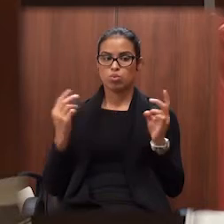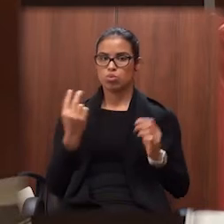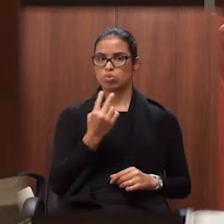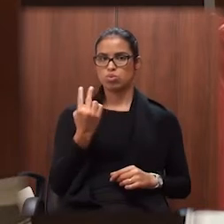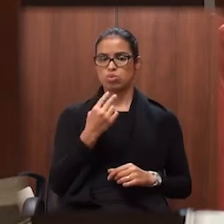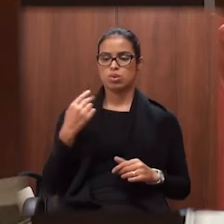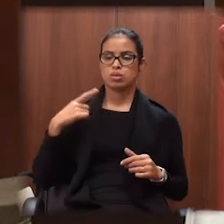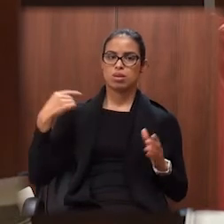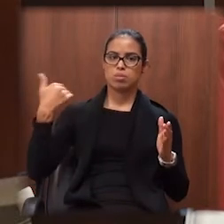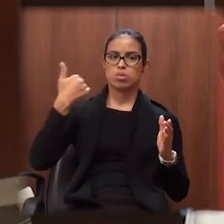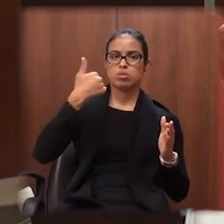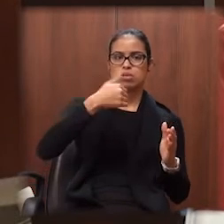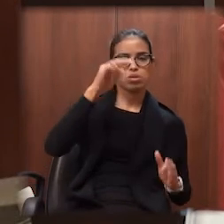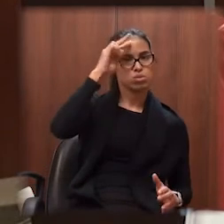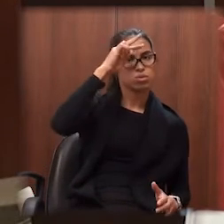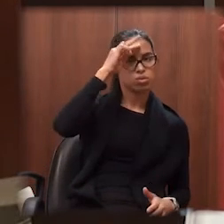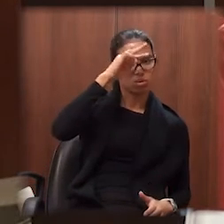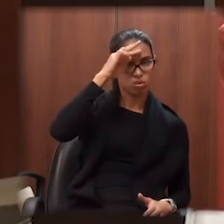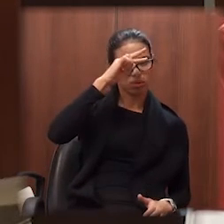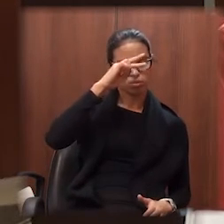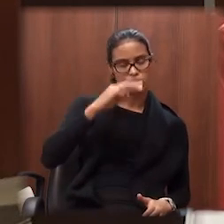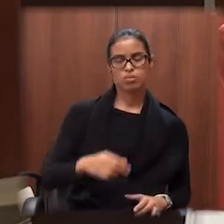históricos e que